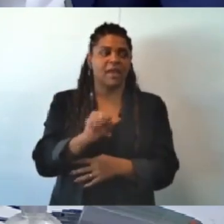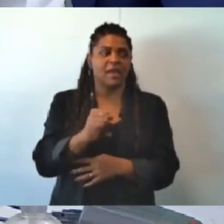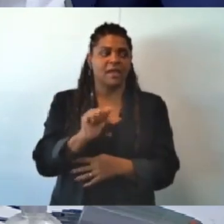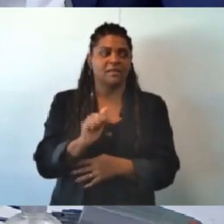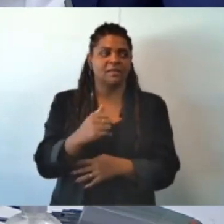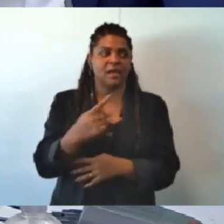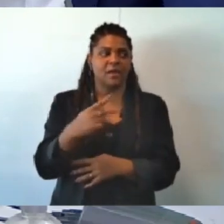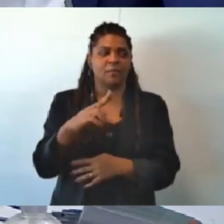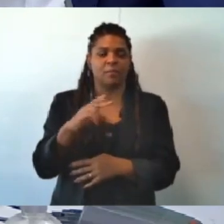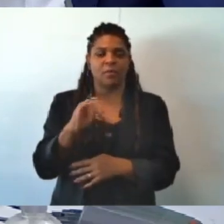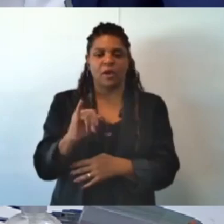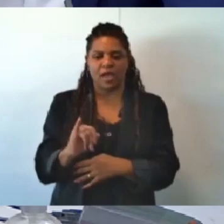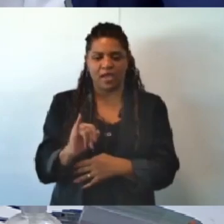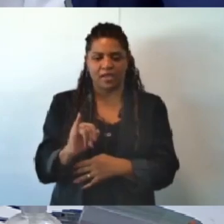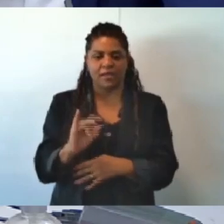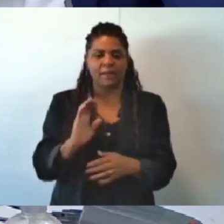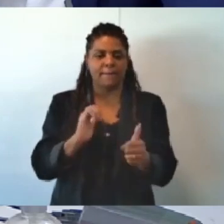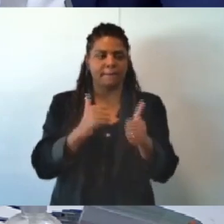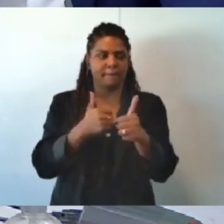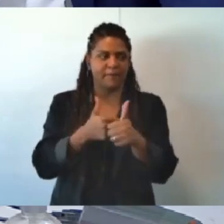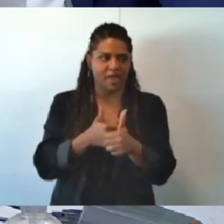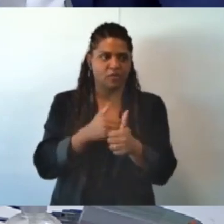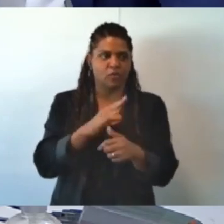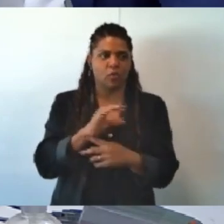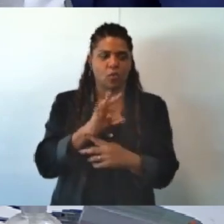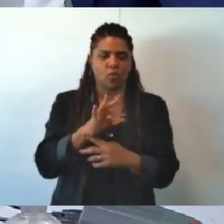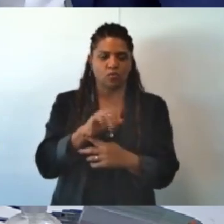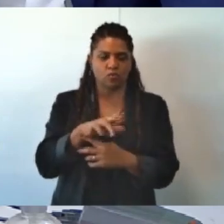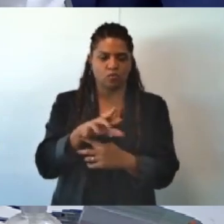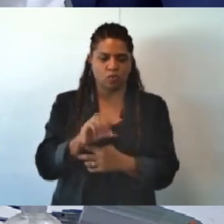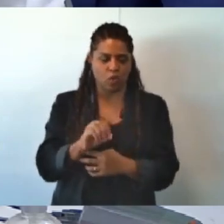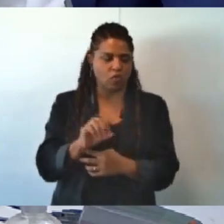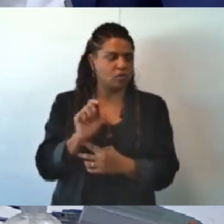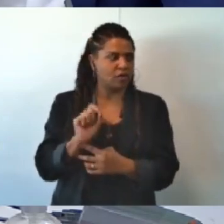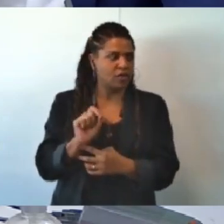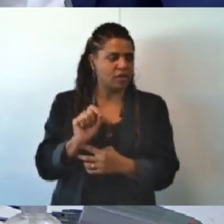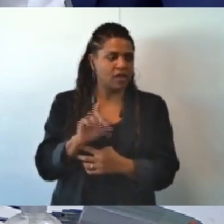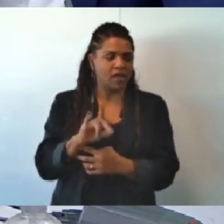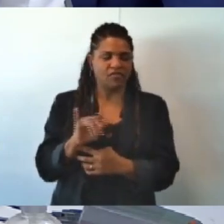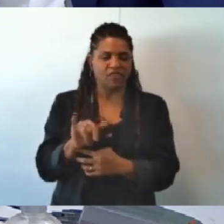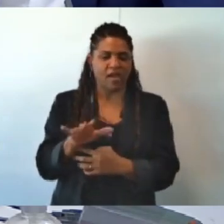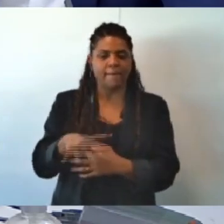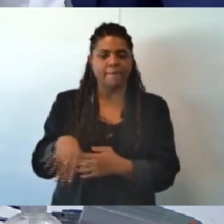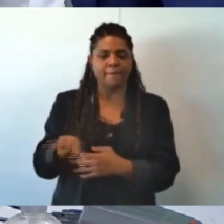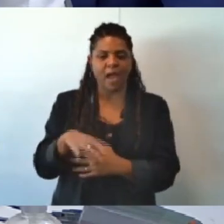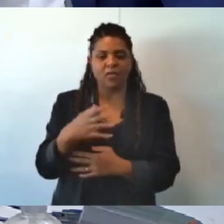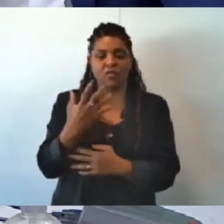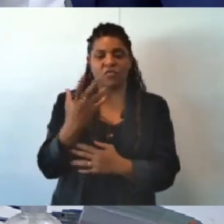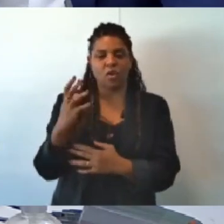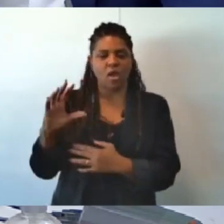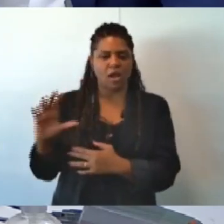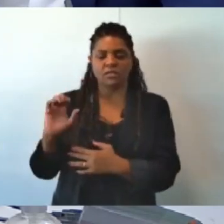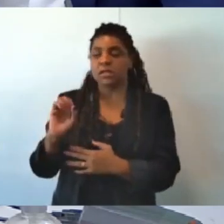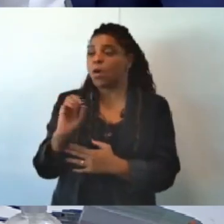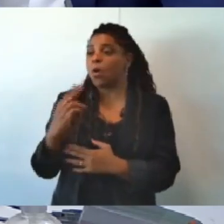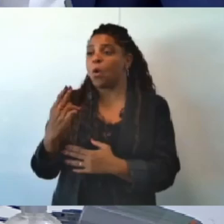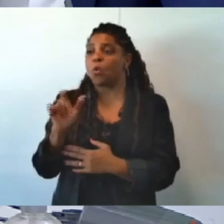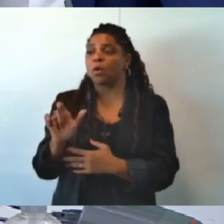contorno quem vai para o bairro geral Floresta, ou quem vem do centro da